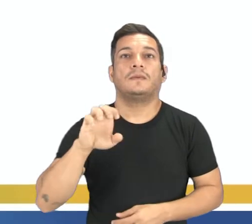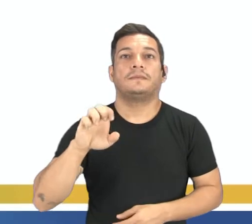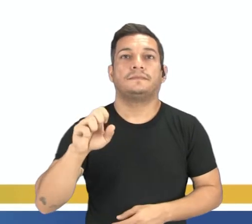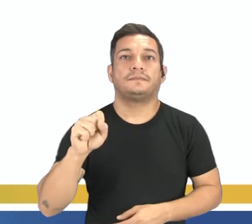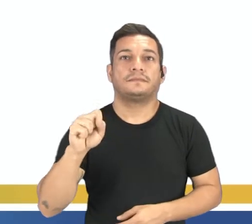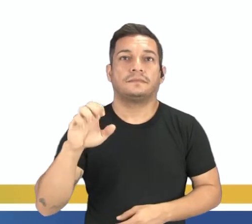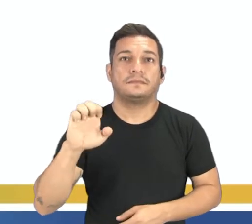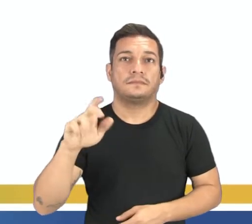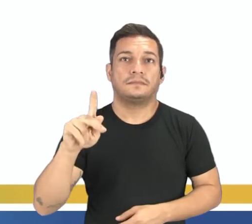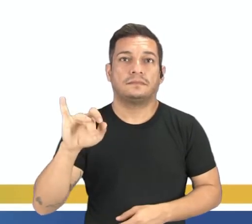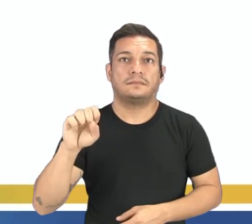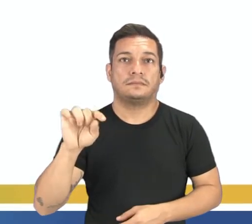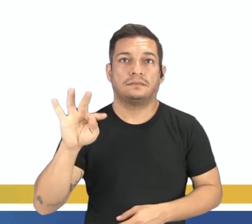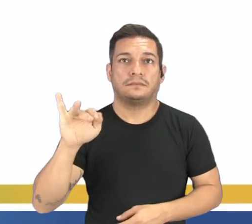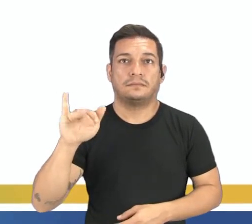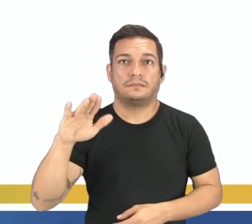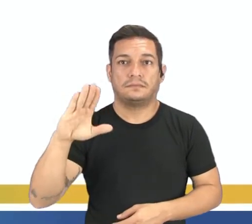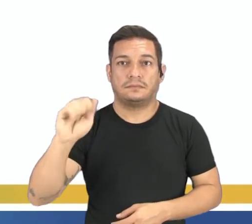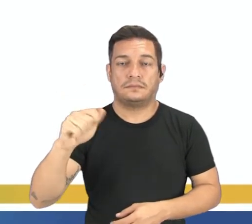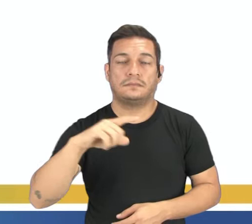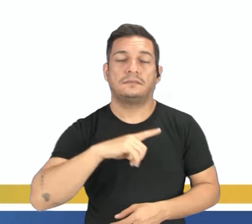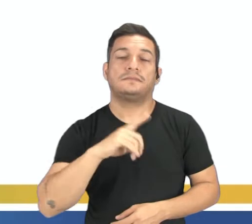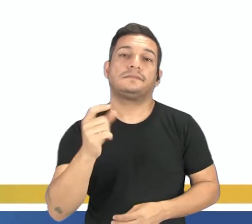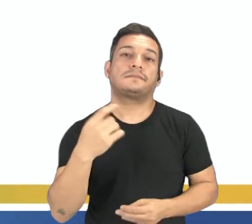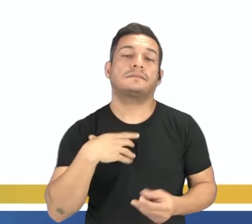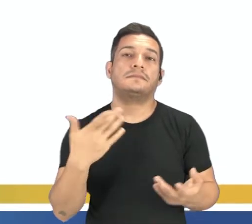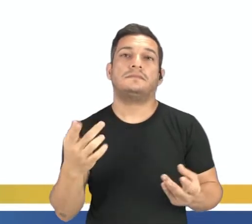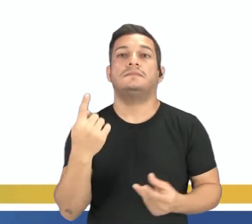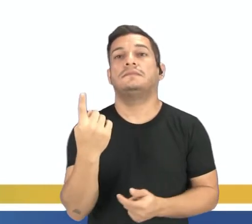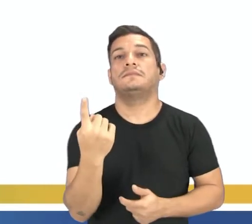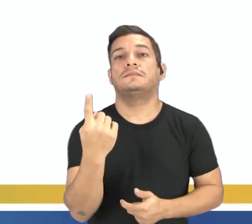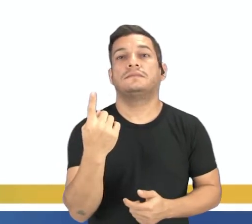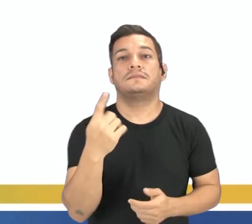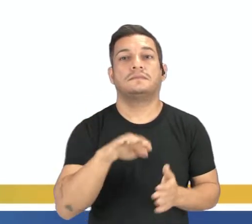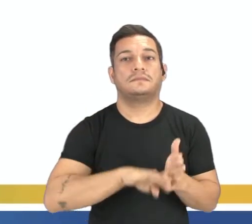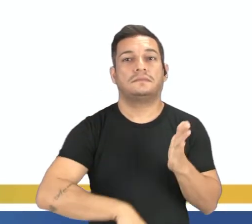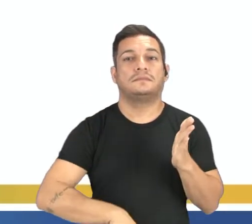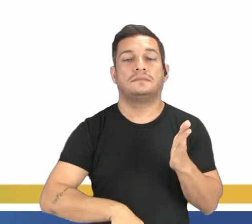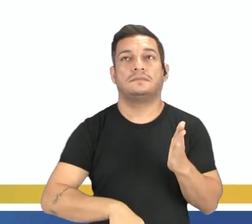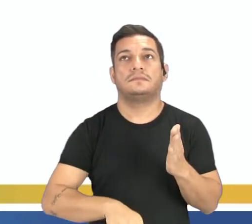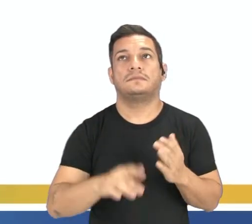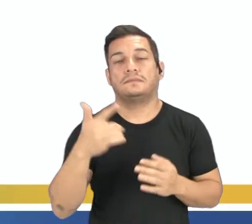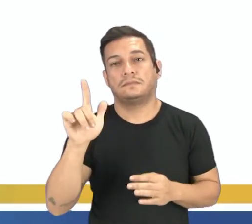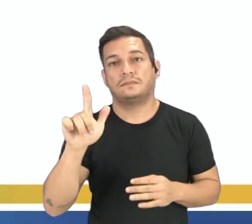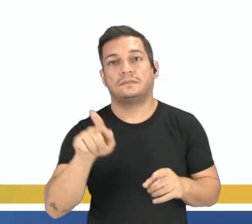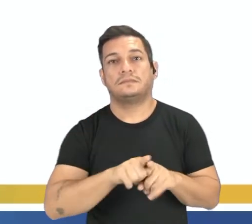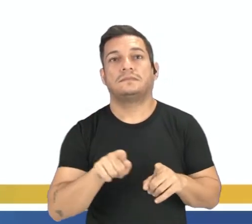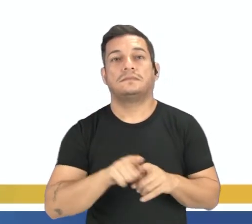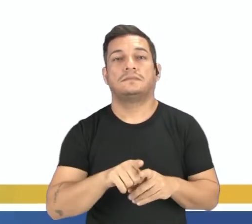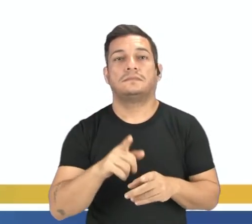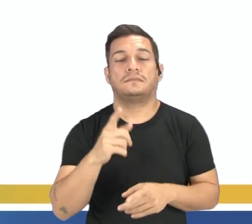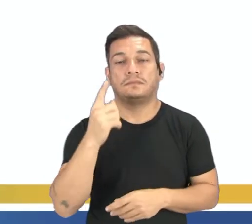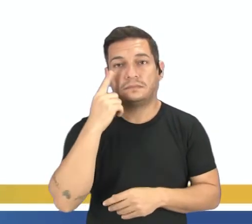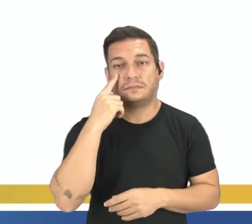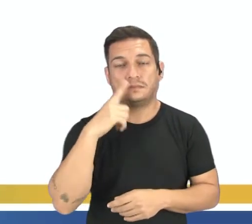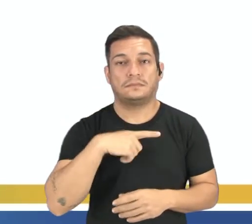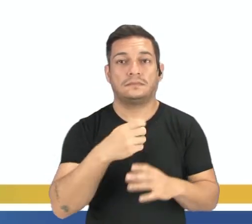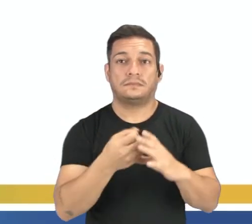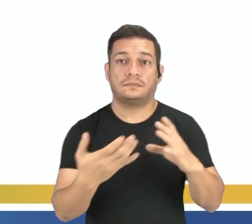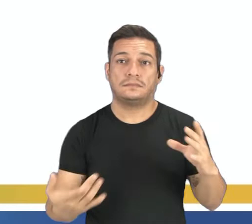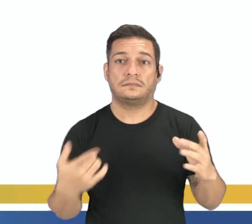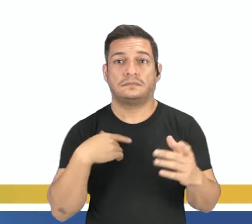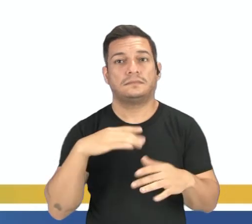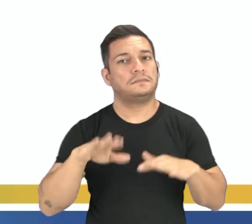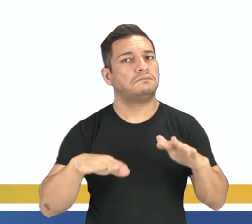ela não tem uma questão assim, ó, de uma eliminar a outra. Ela se sobrepõe e tem características